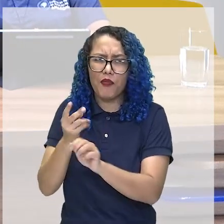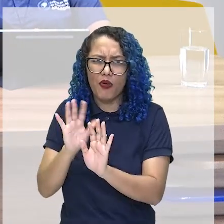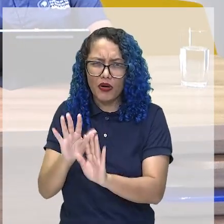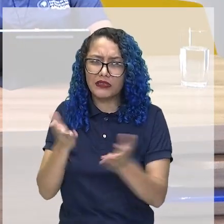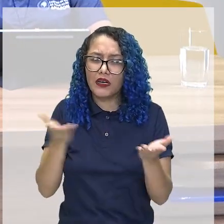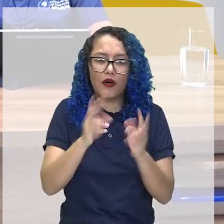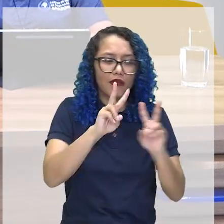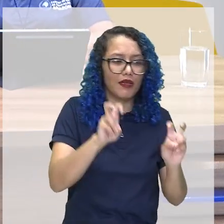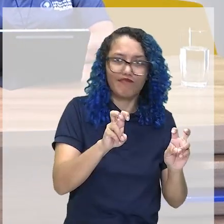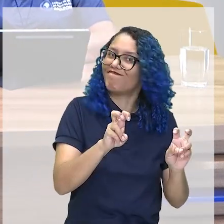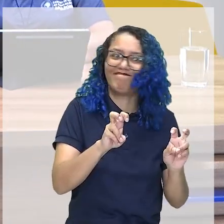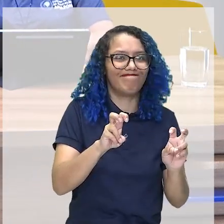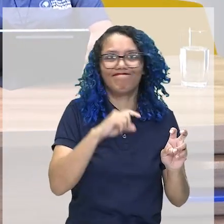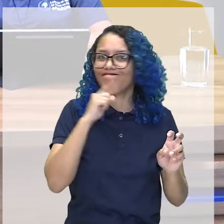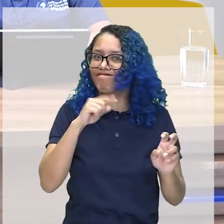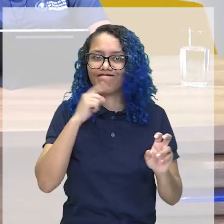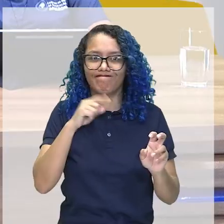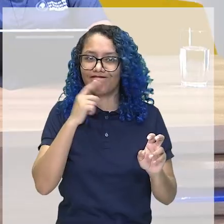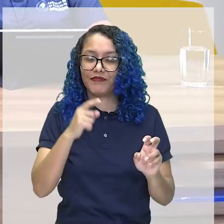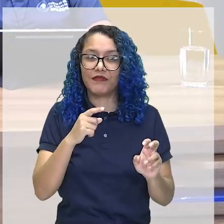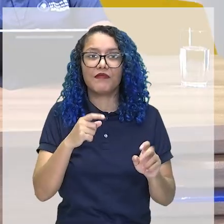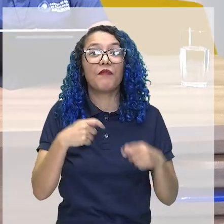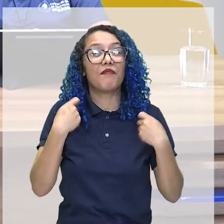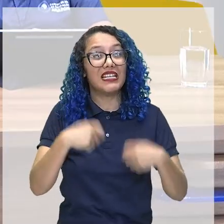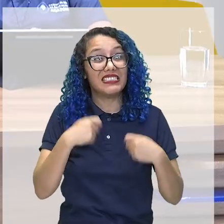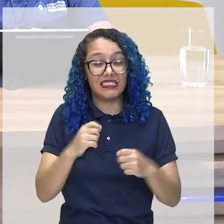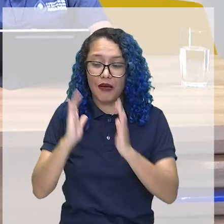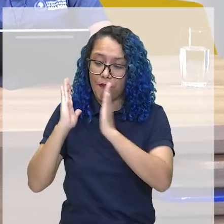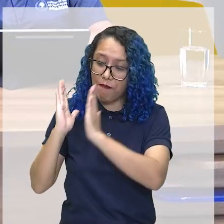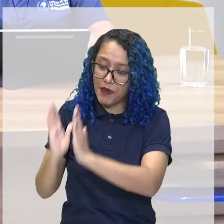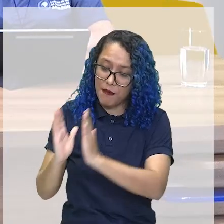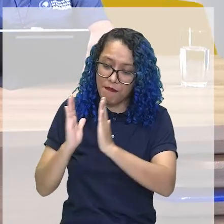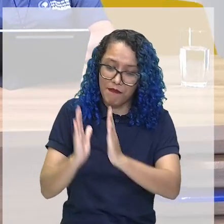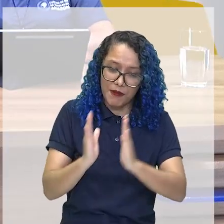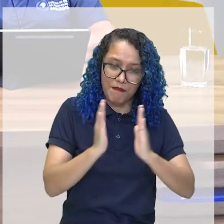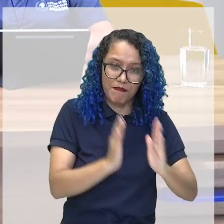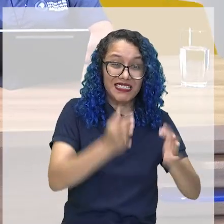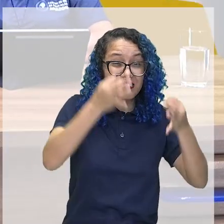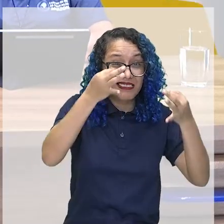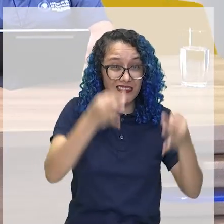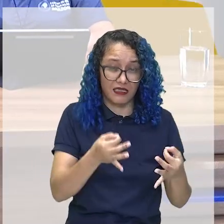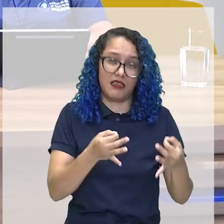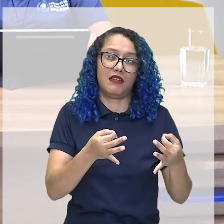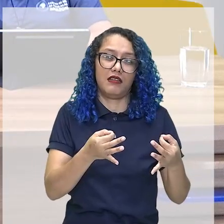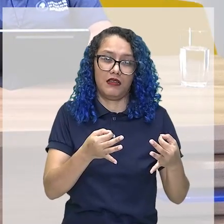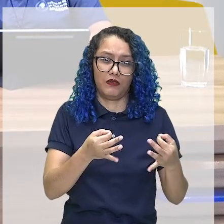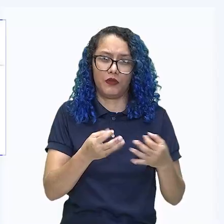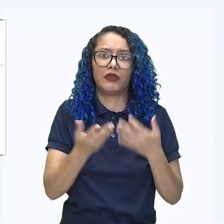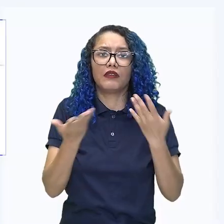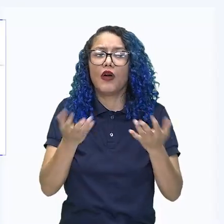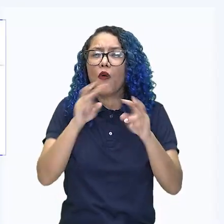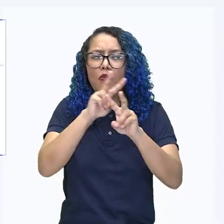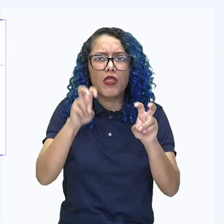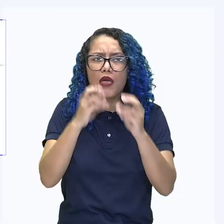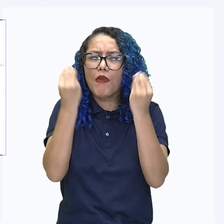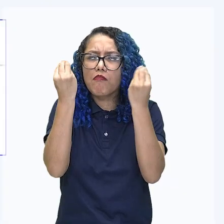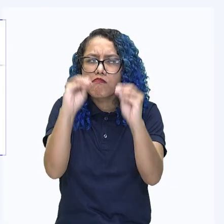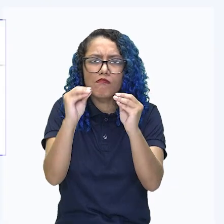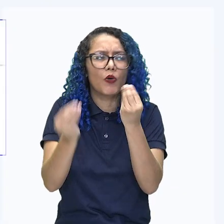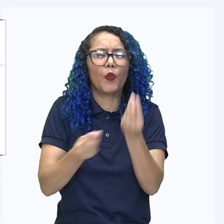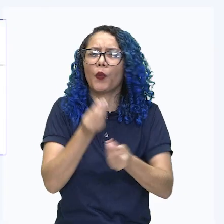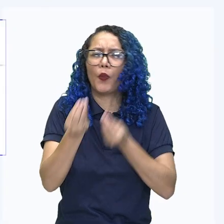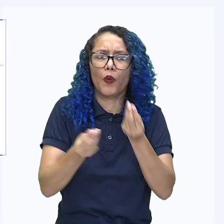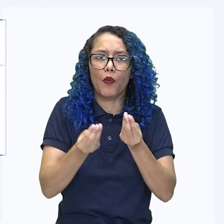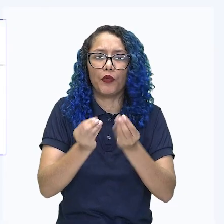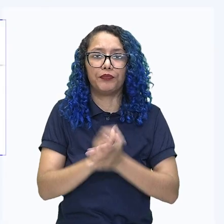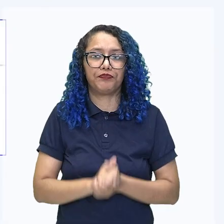Infelizmente, você não vai poder fazer, porque é uma sequência lógica, né? Então, como é que eu faço para fazer o lançamento do objeto de conhecimento? Eu